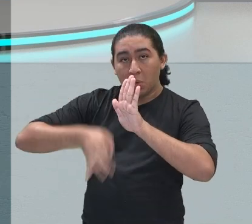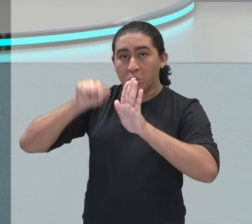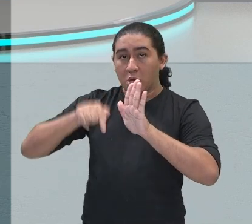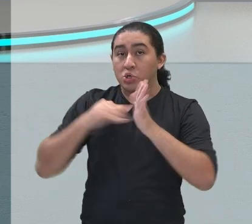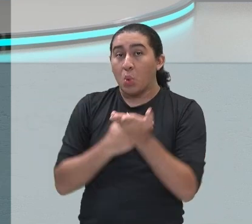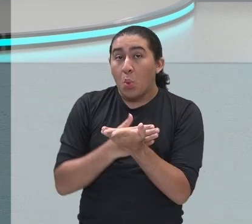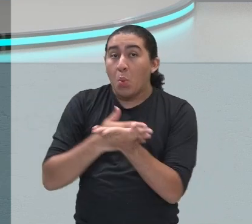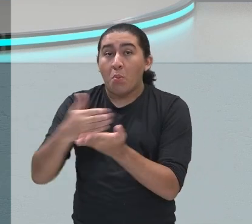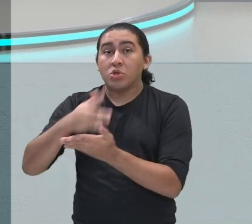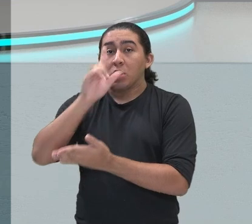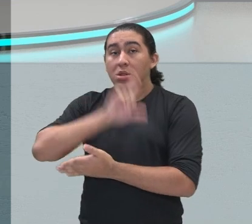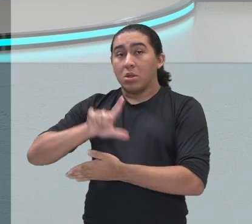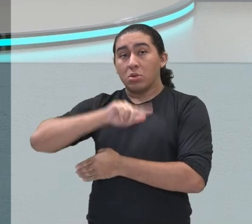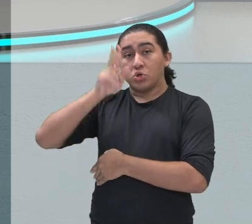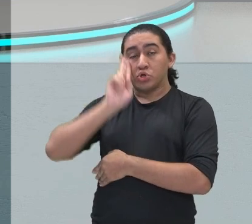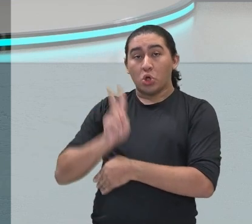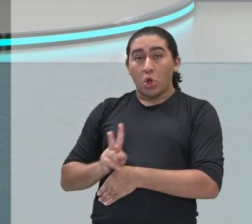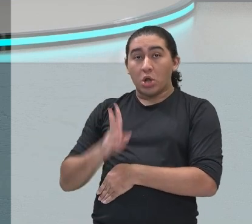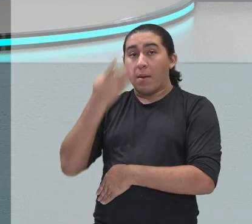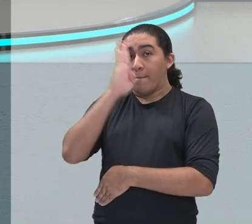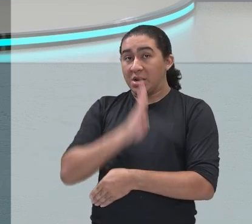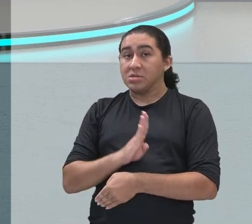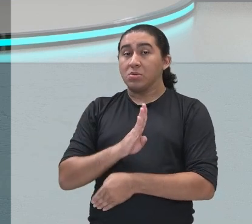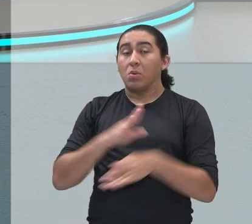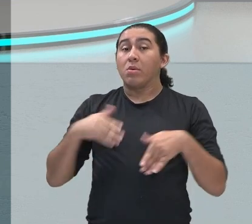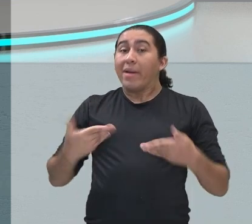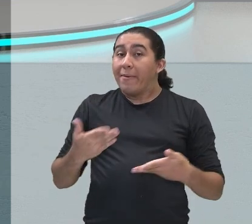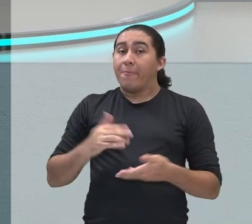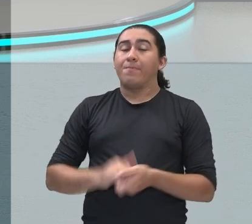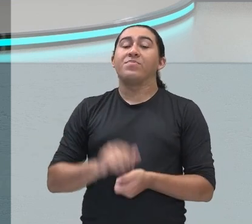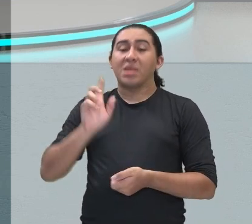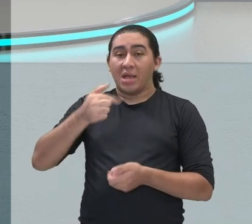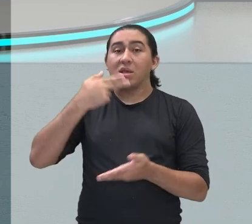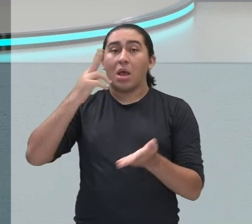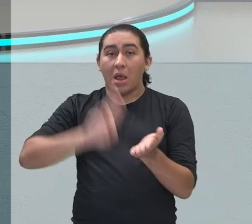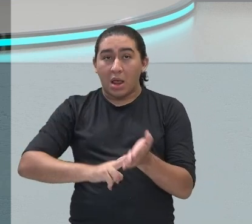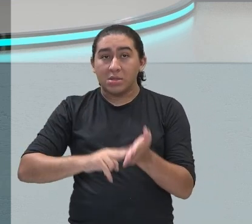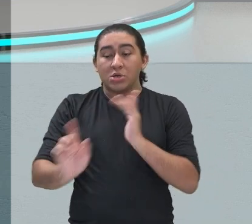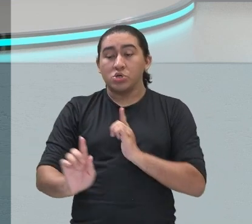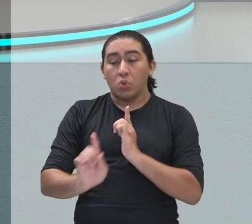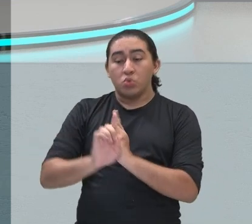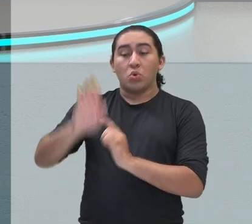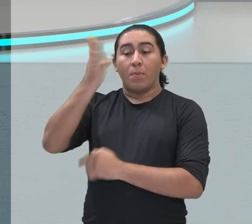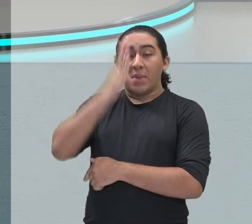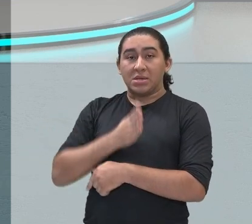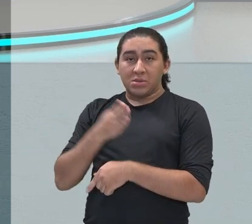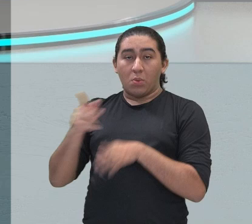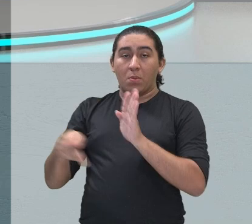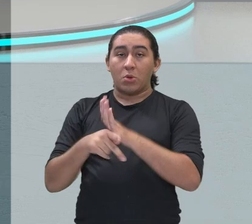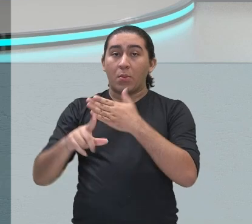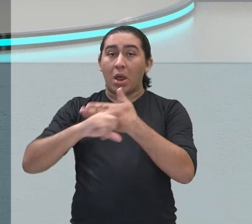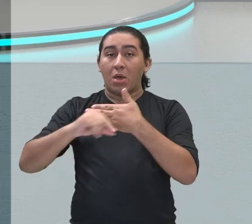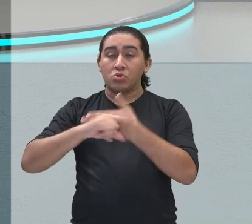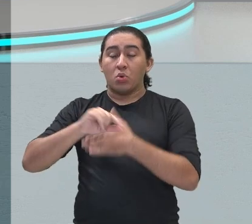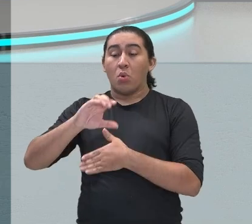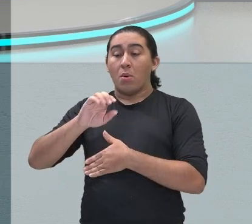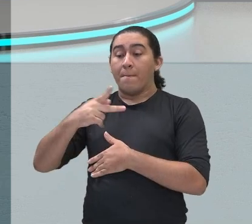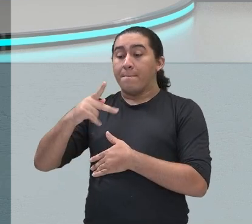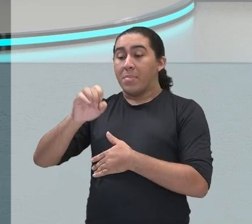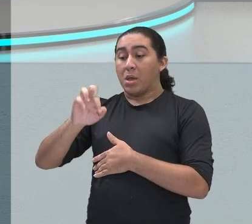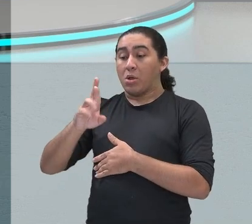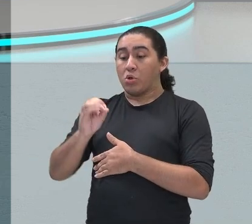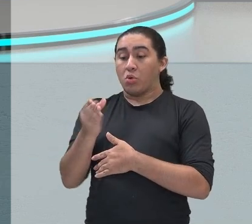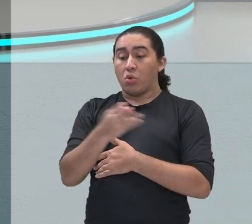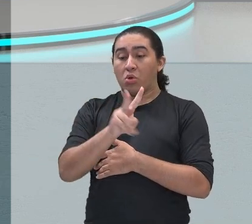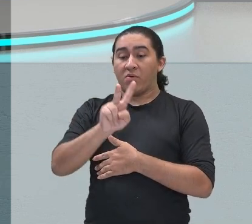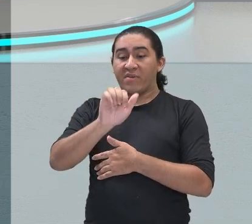do início da história do Brasil e da literatura do Brasil é a Carta de Achamento do Brasil, escrita por Pero Vaz